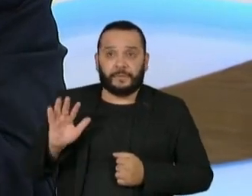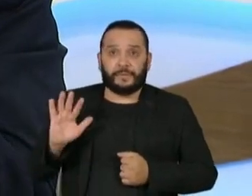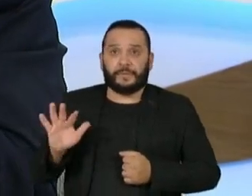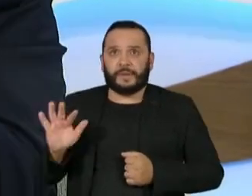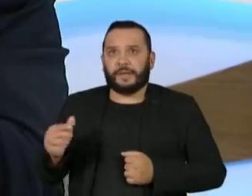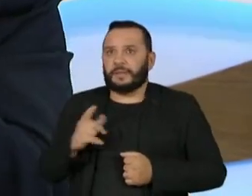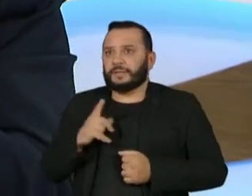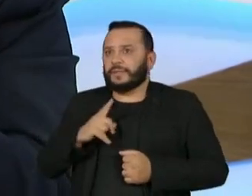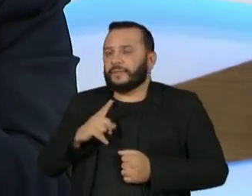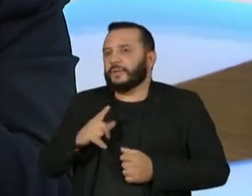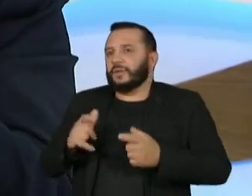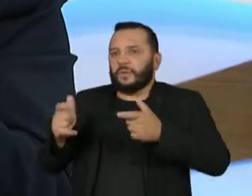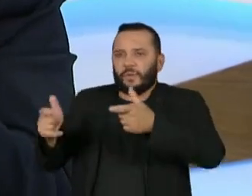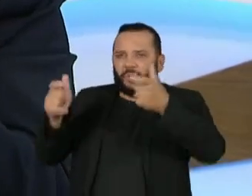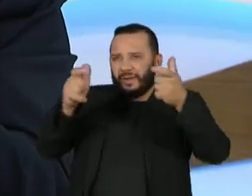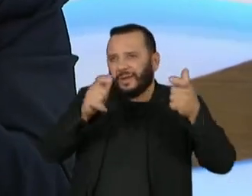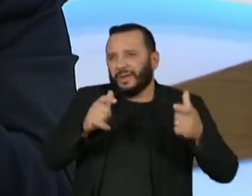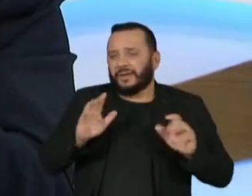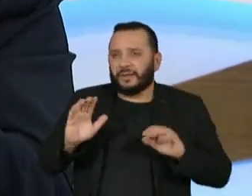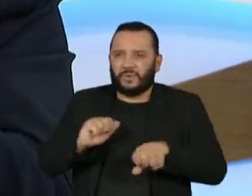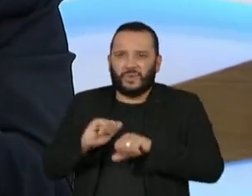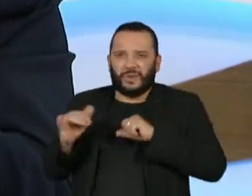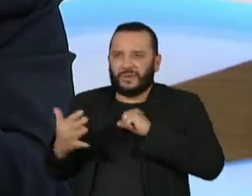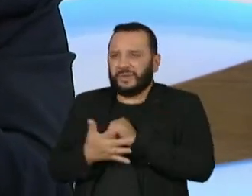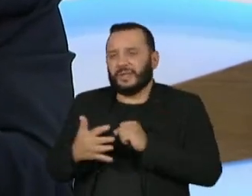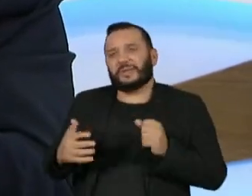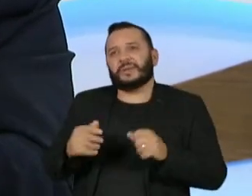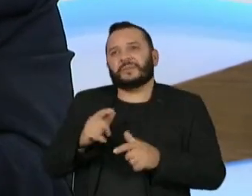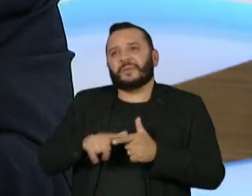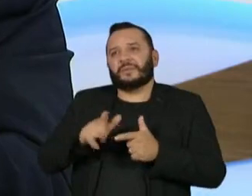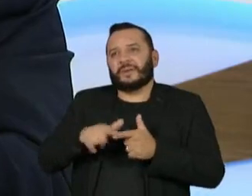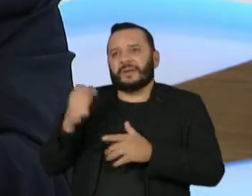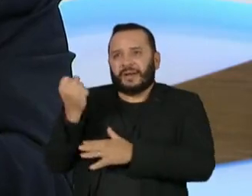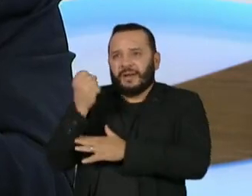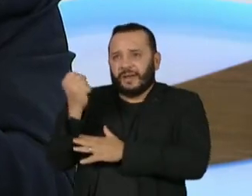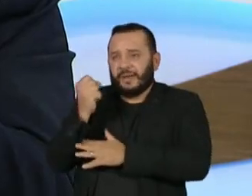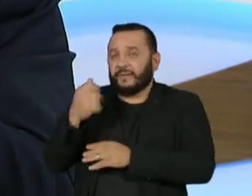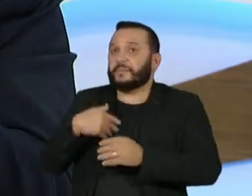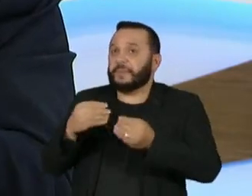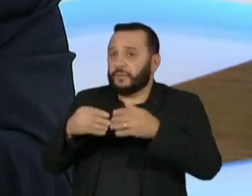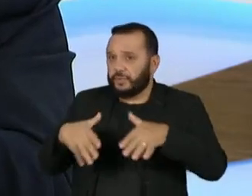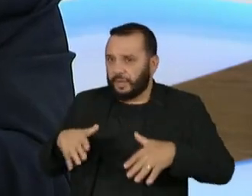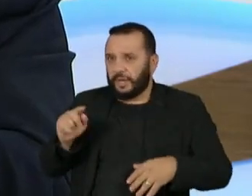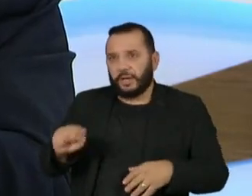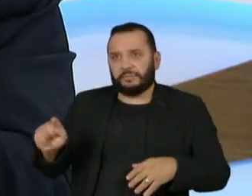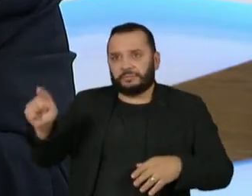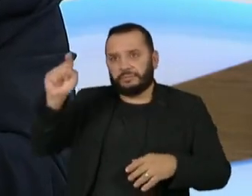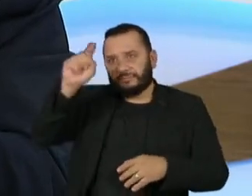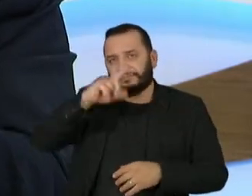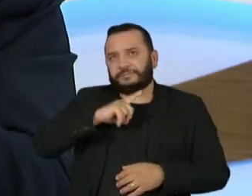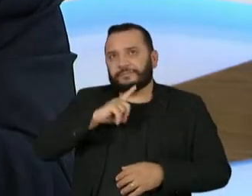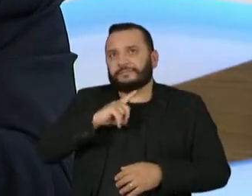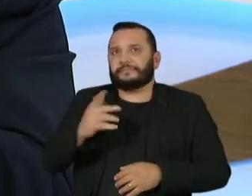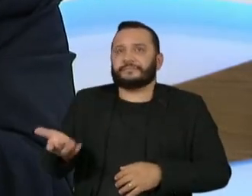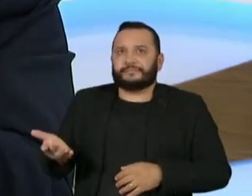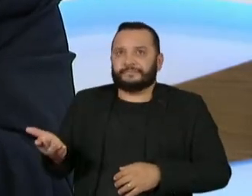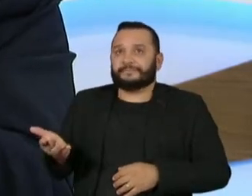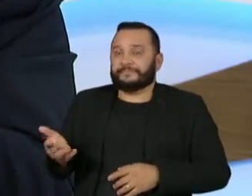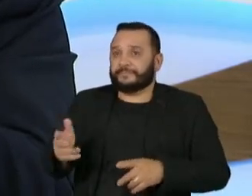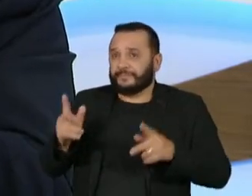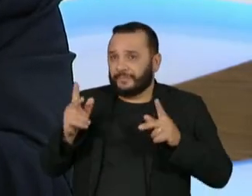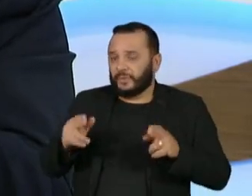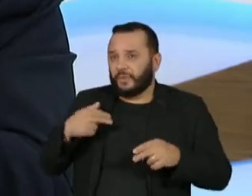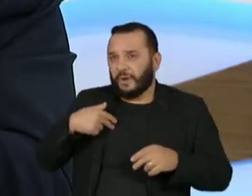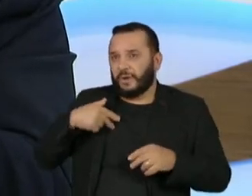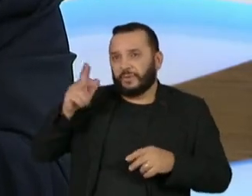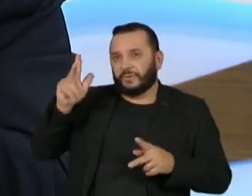locais onde a pandemia estava muito severa, estava passando por um momento muito ruim, prejudicaram os incumbentes. Talvez o exemplo maior seja o Donald